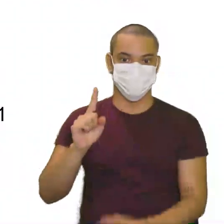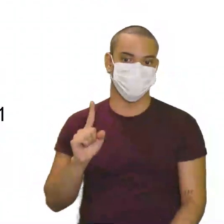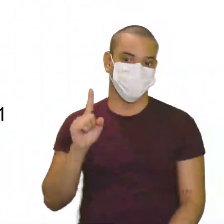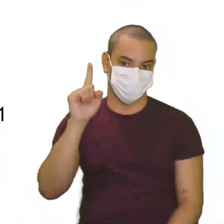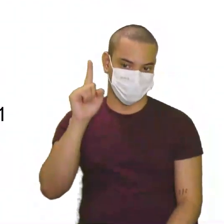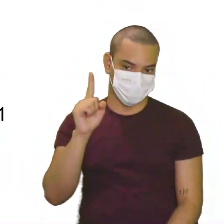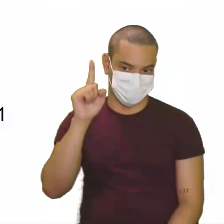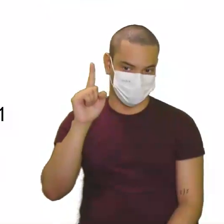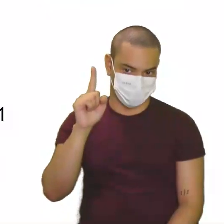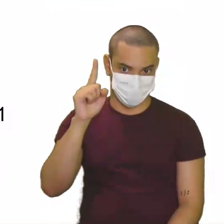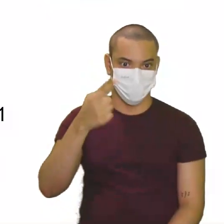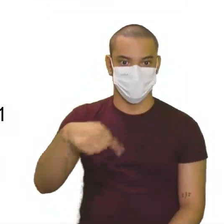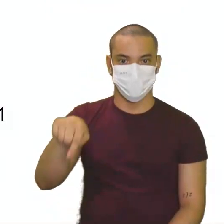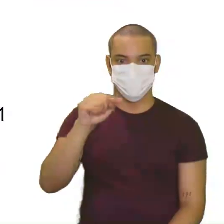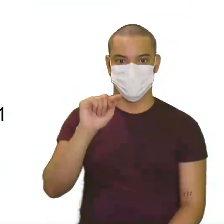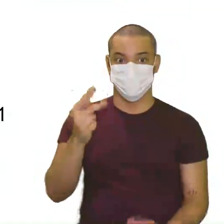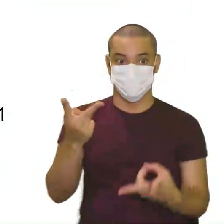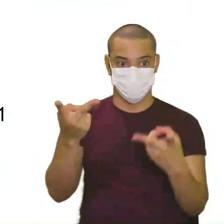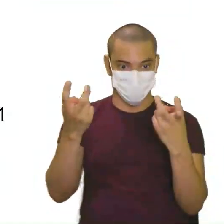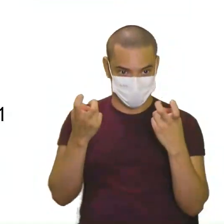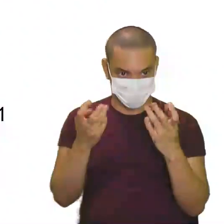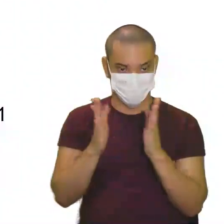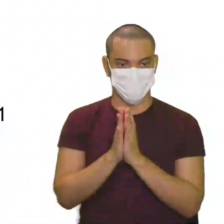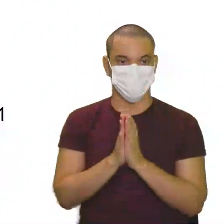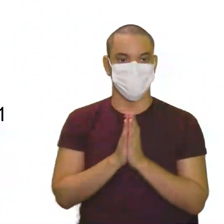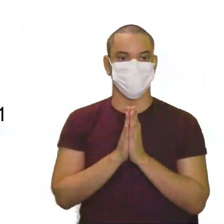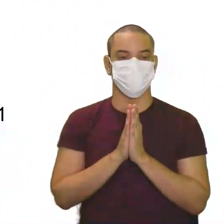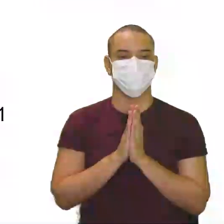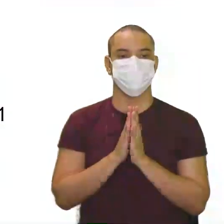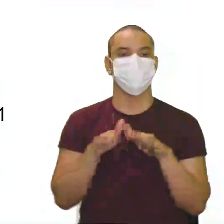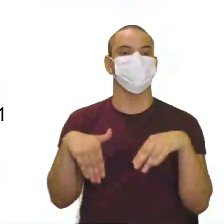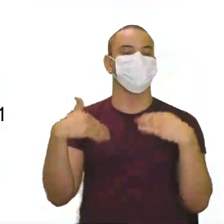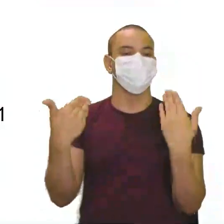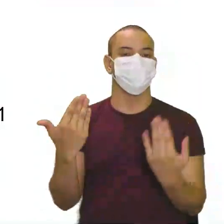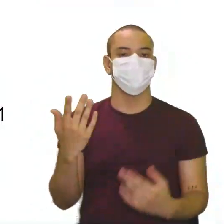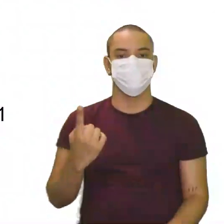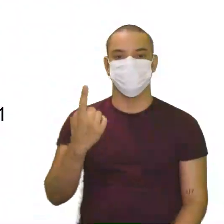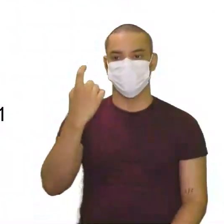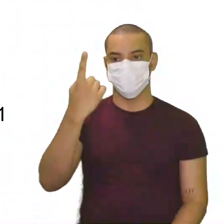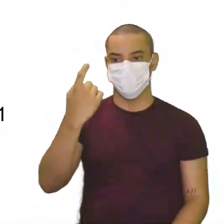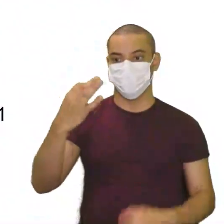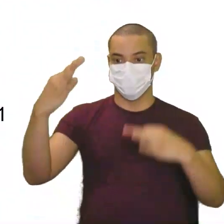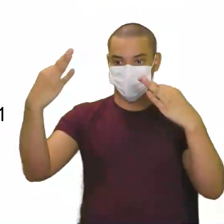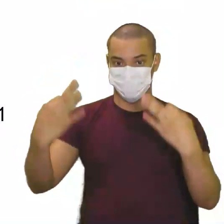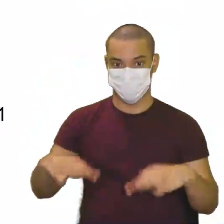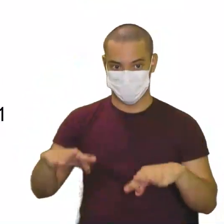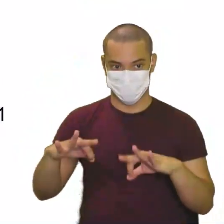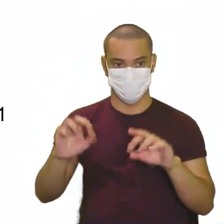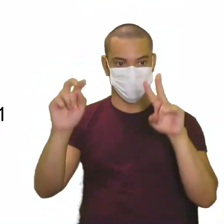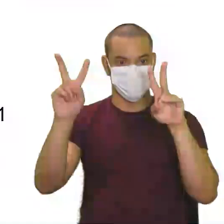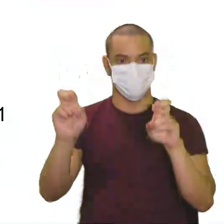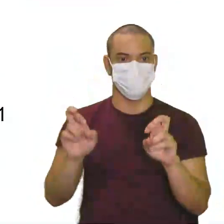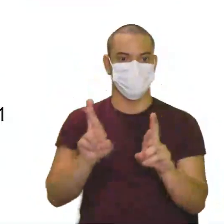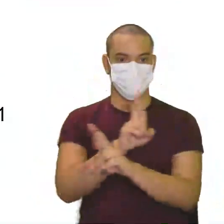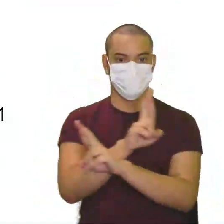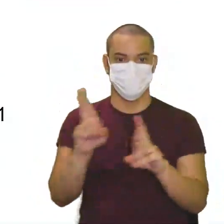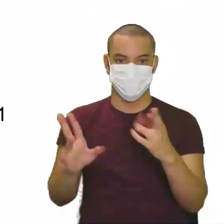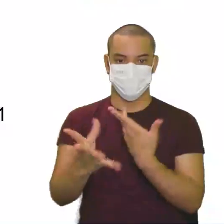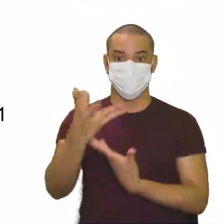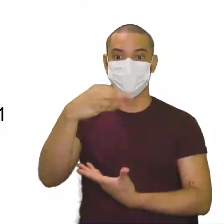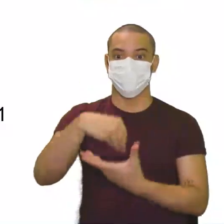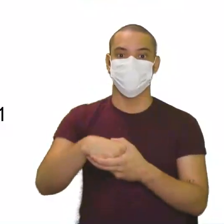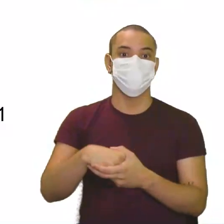ao lado como vocês podem perceber Qual é a única afirmação correta relativa a situação